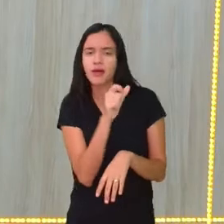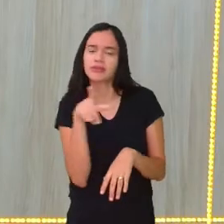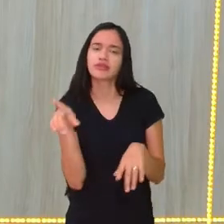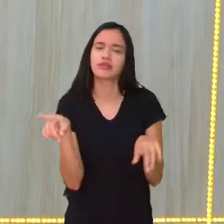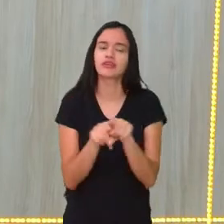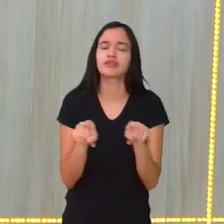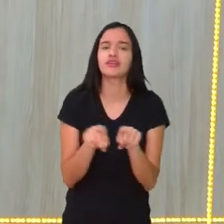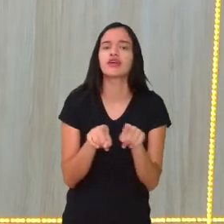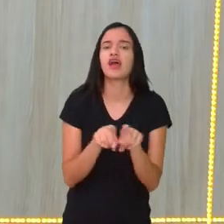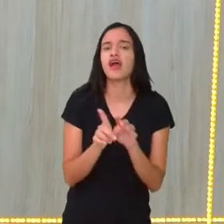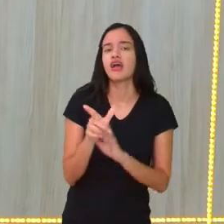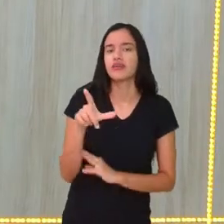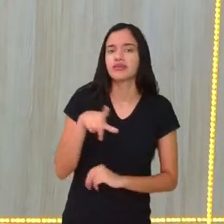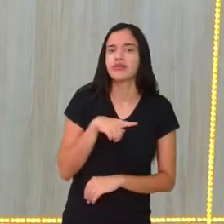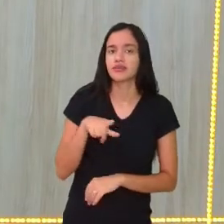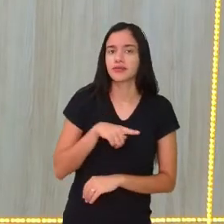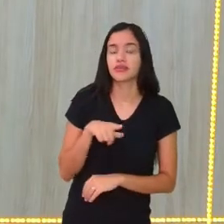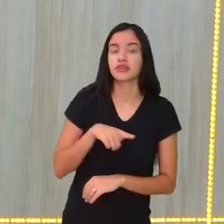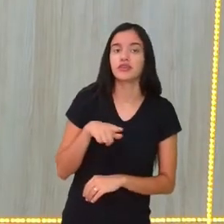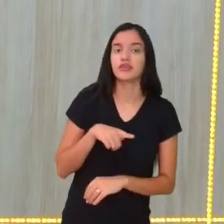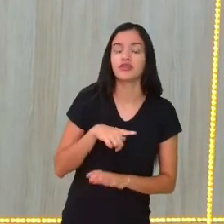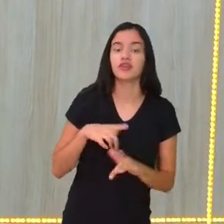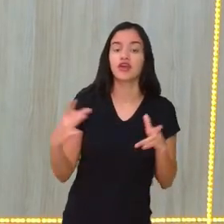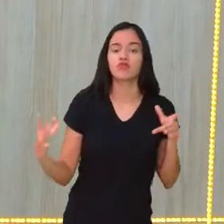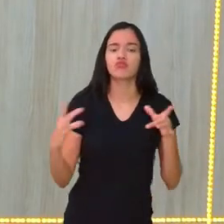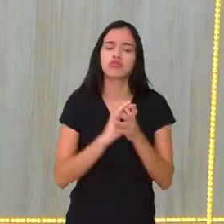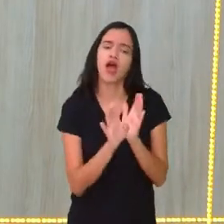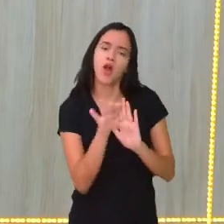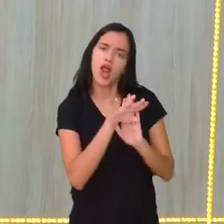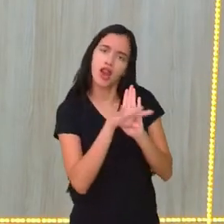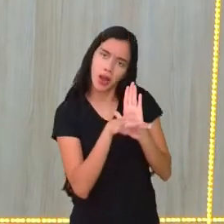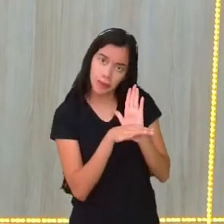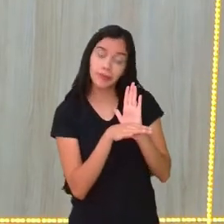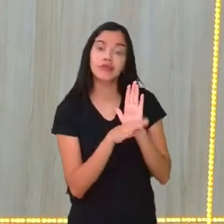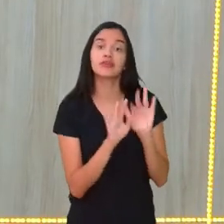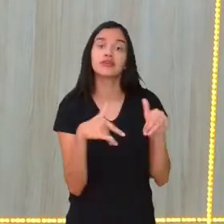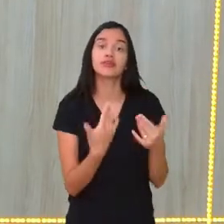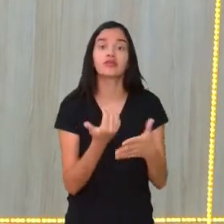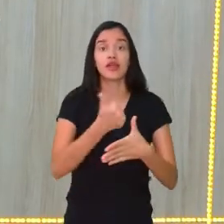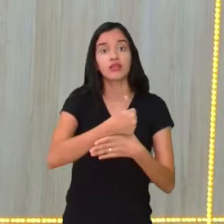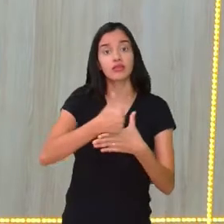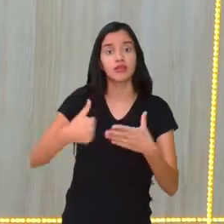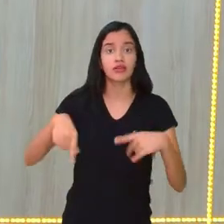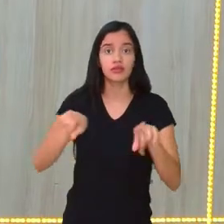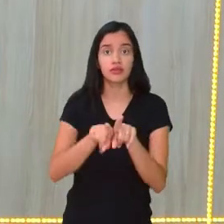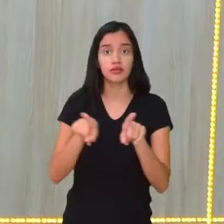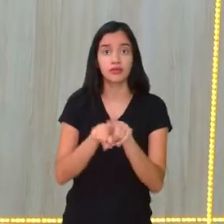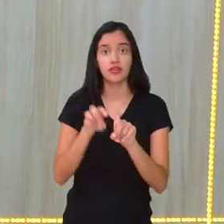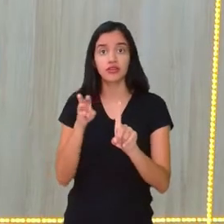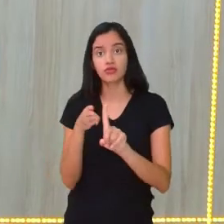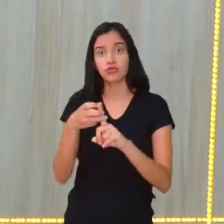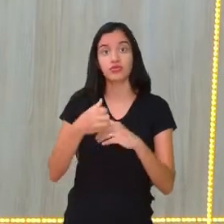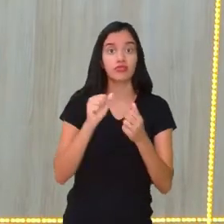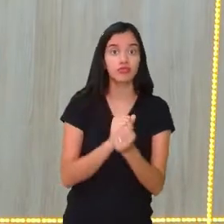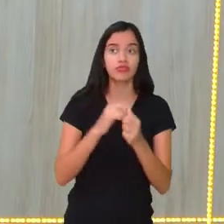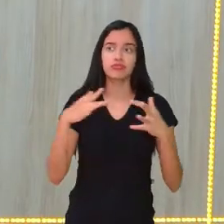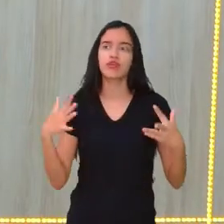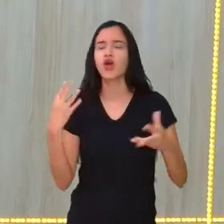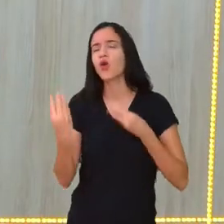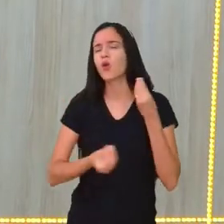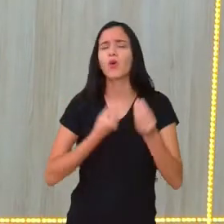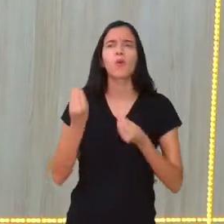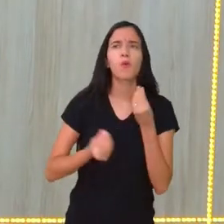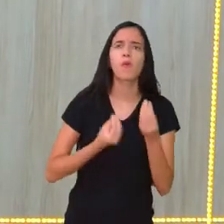ato, e que combinava esses elementos aí, né, da moralidade, dos mistérios e dos milagres. O auto era como se